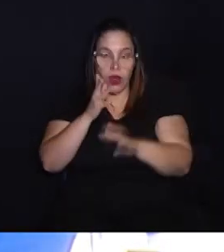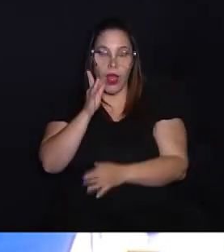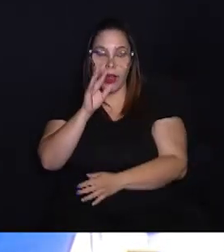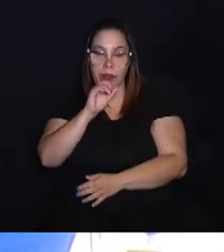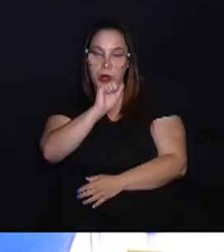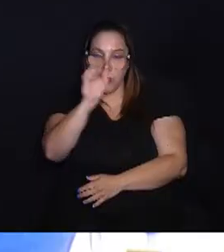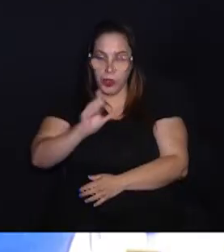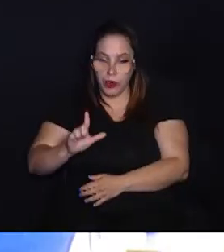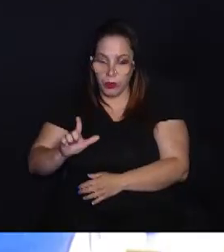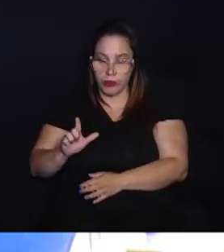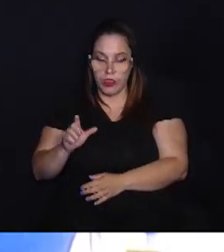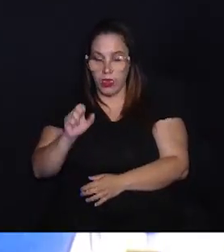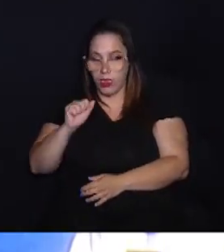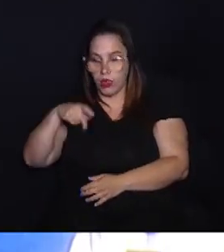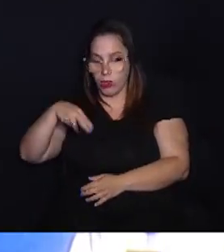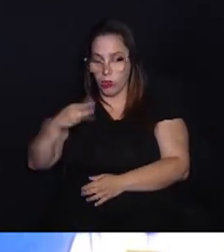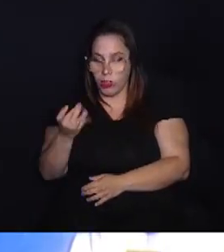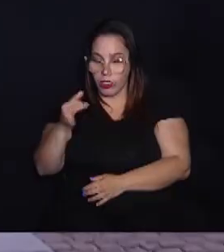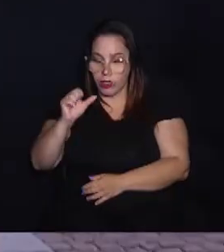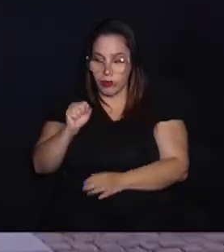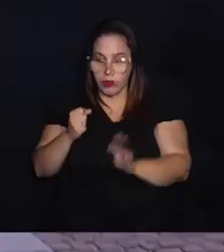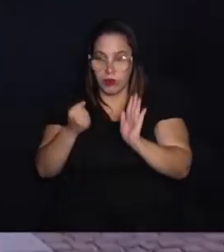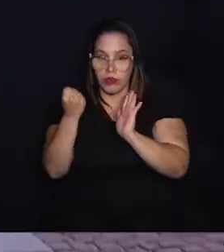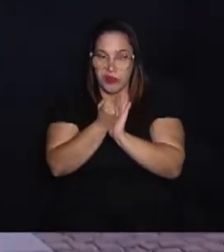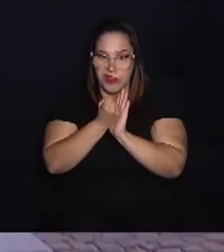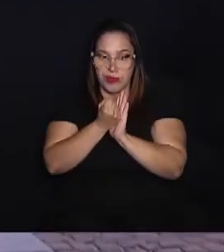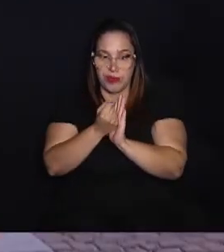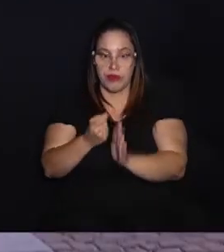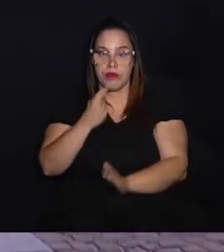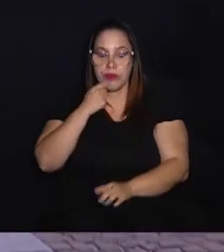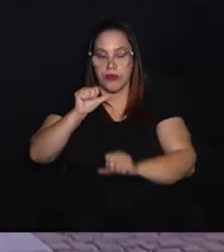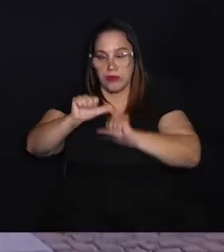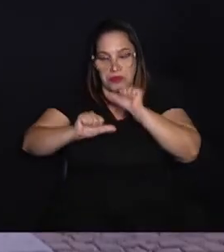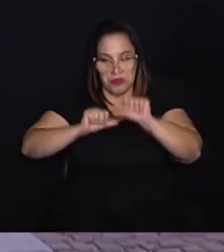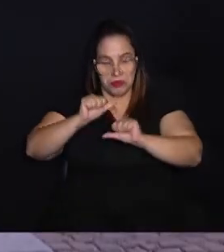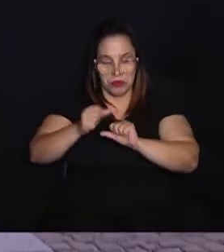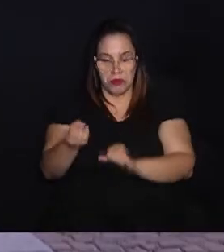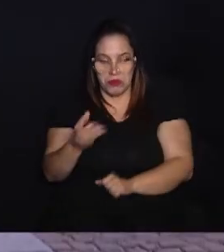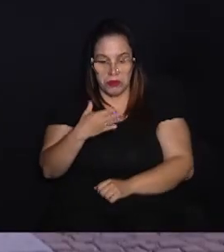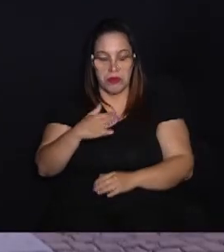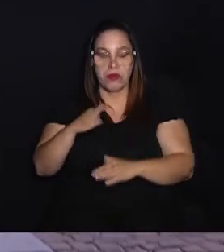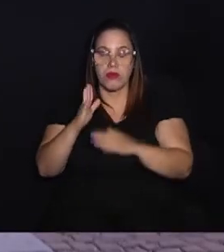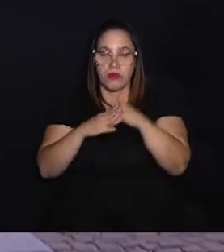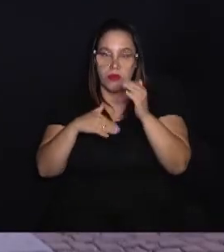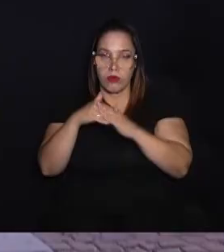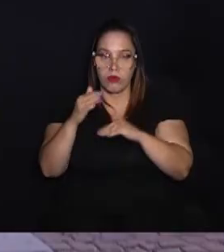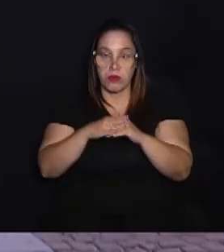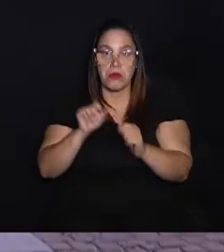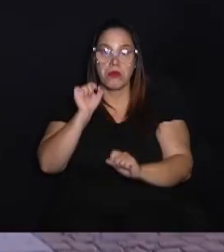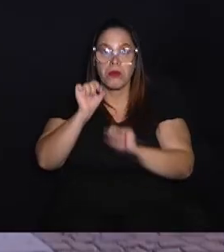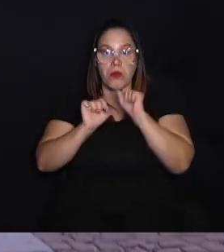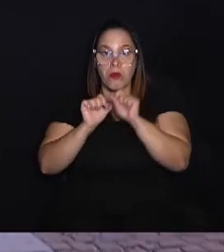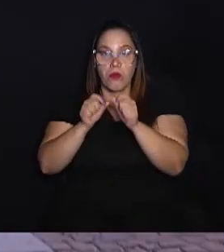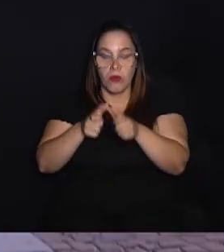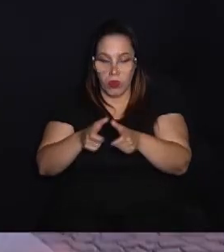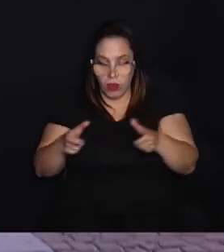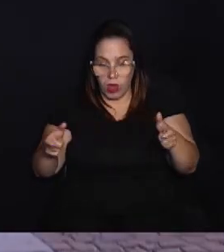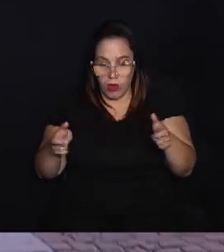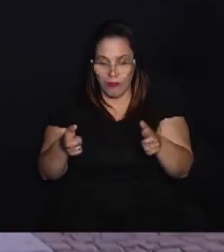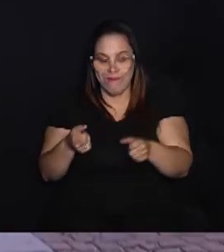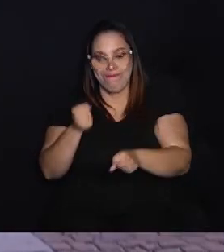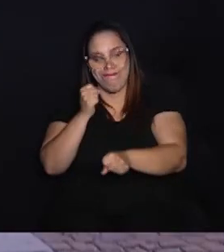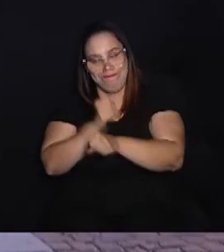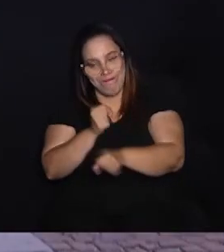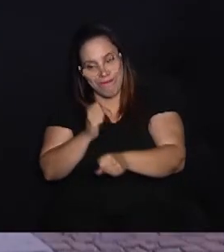com desenhos de andorinhas, símbolo da cidade. A substituição pelo novo material se deu por conta da maior durabilidade